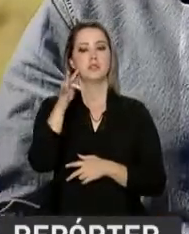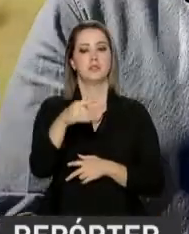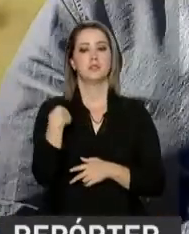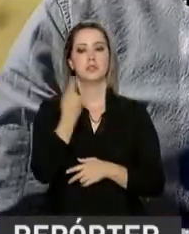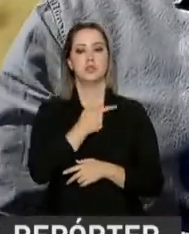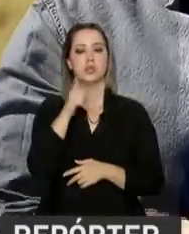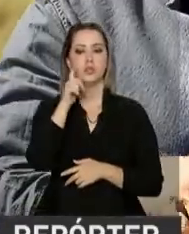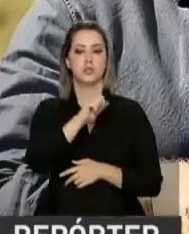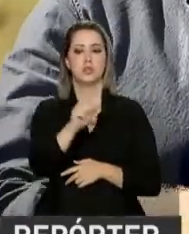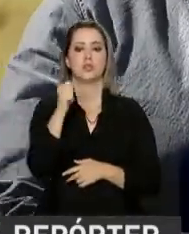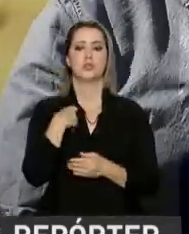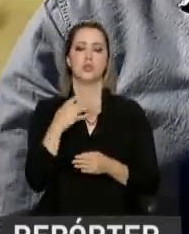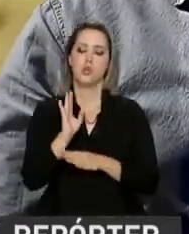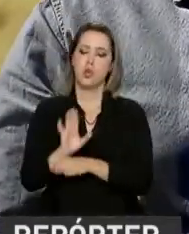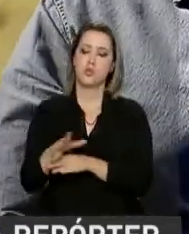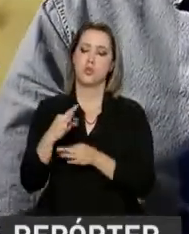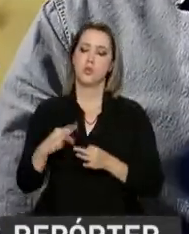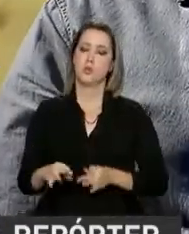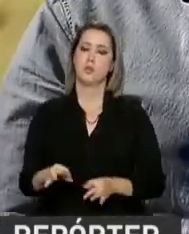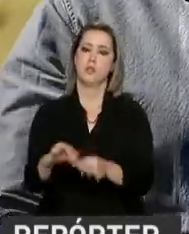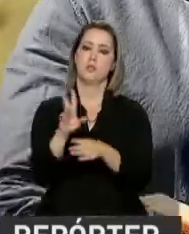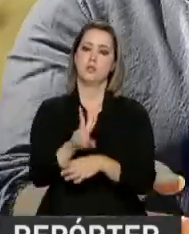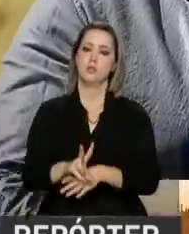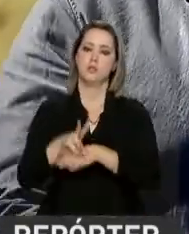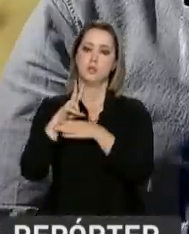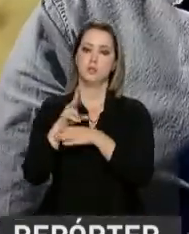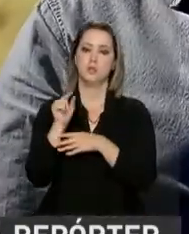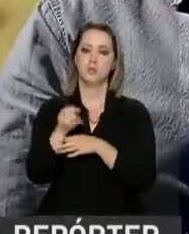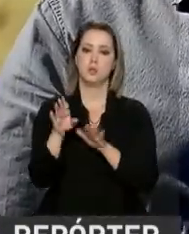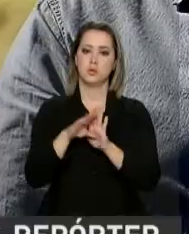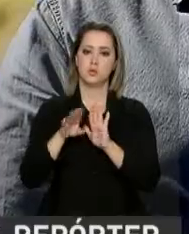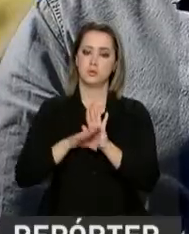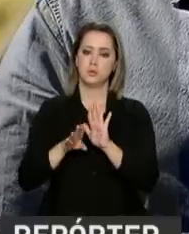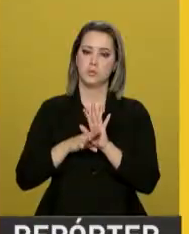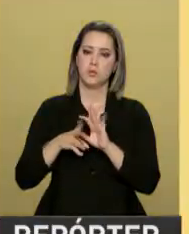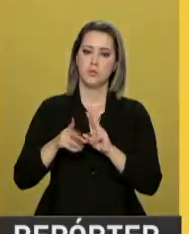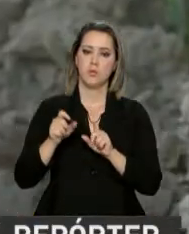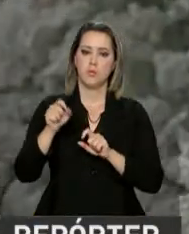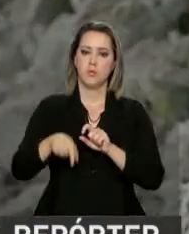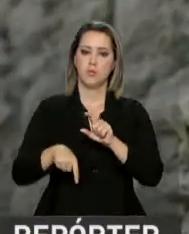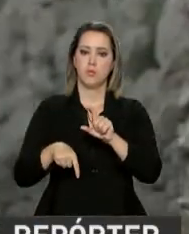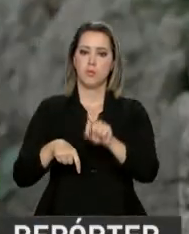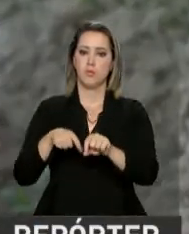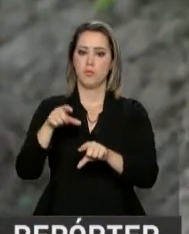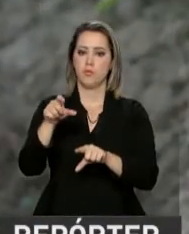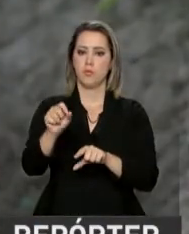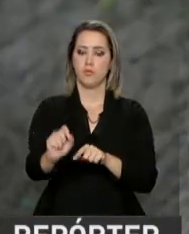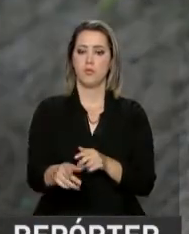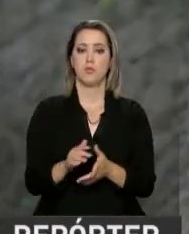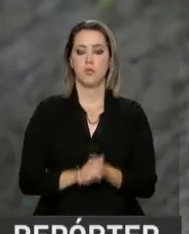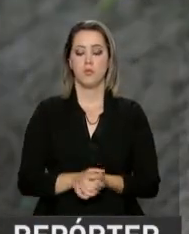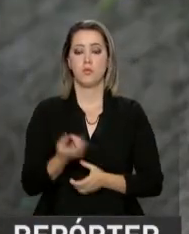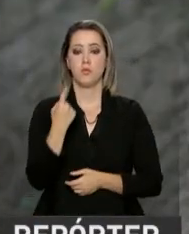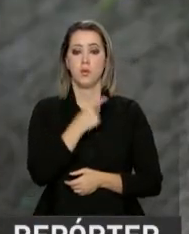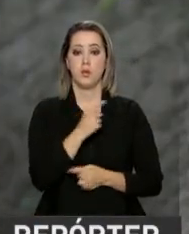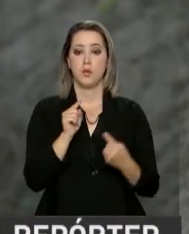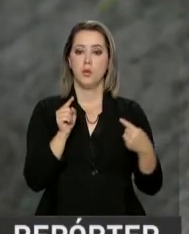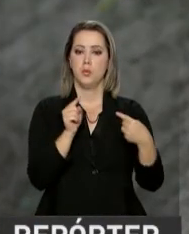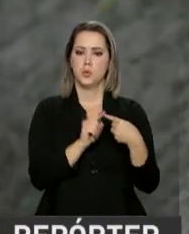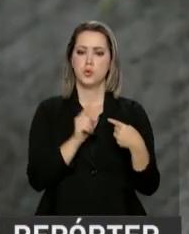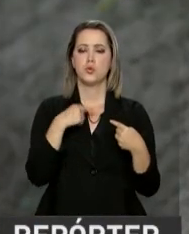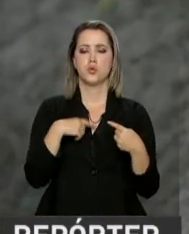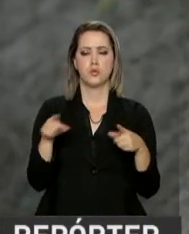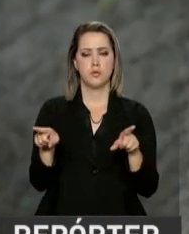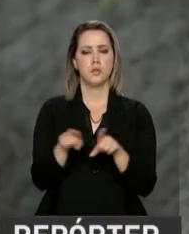gente acesso à assistência técnica credo antiga sonho o acesso ao crédito também é um dos pontos centrais do plano